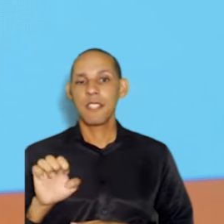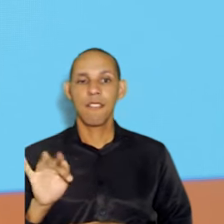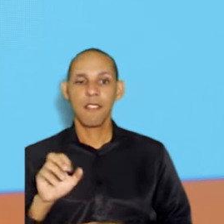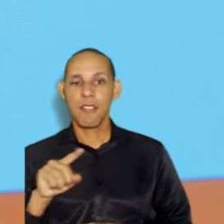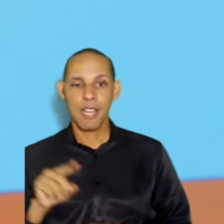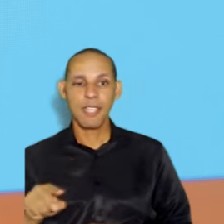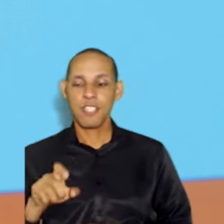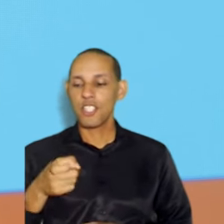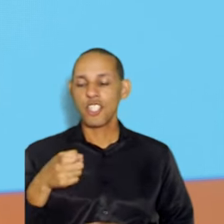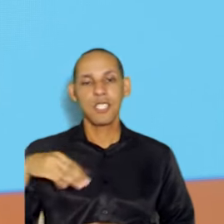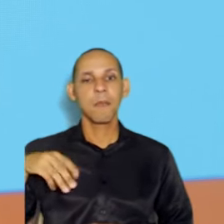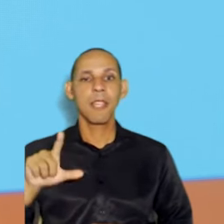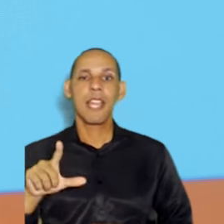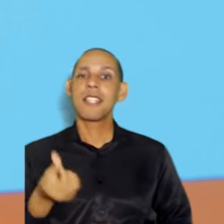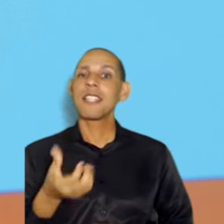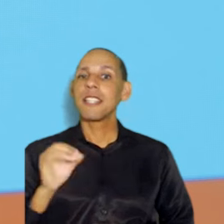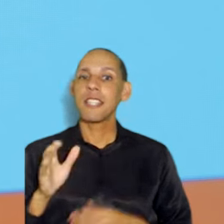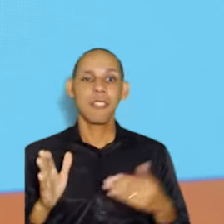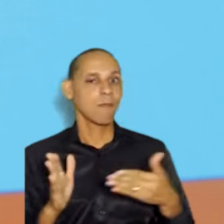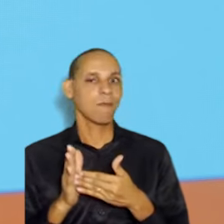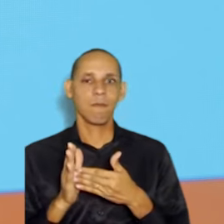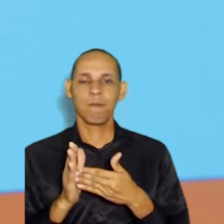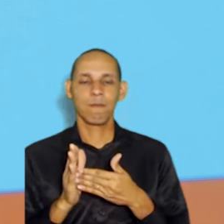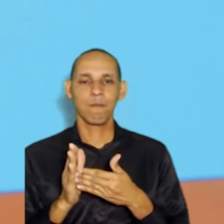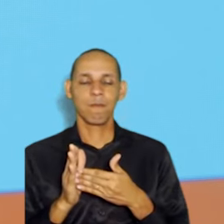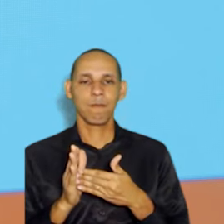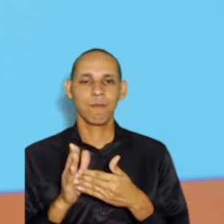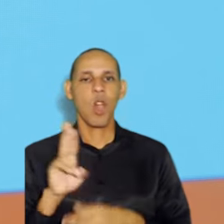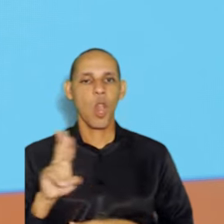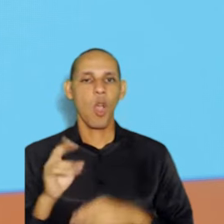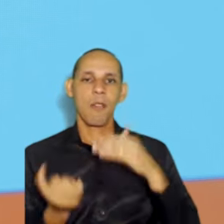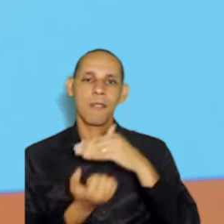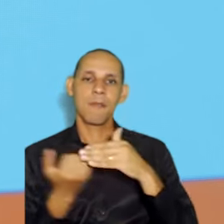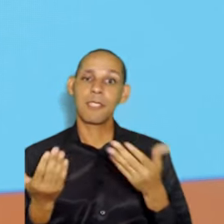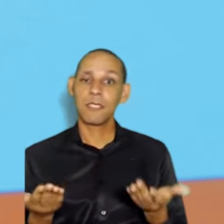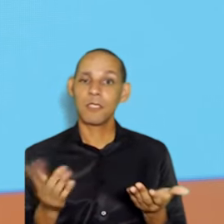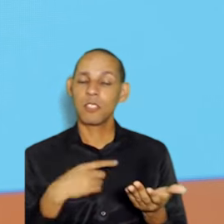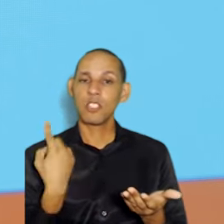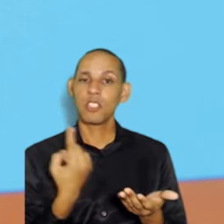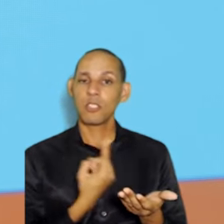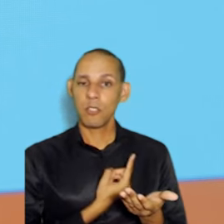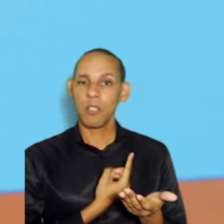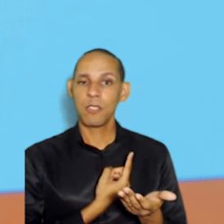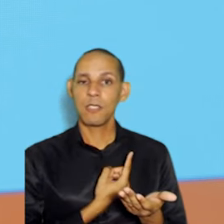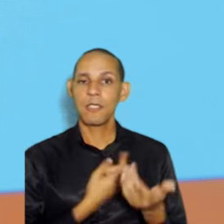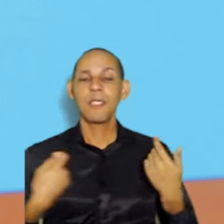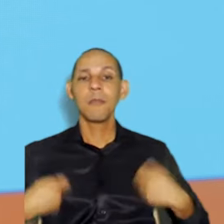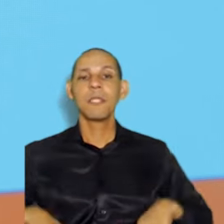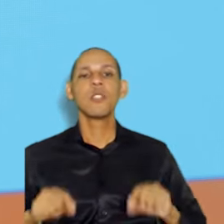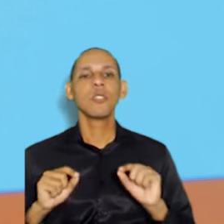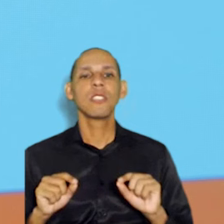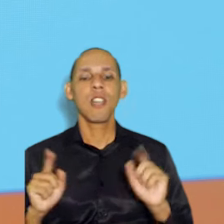XML não pode passar de 60 caracteres Então nesse tipo de situação a gente precisa só